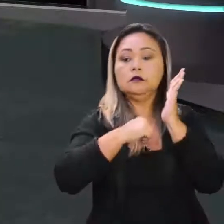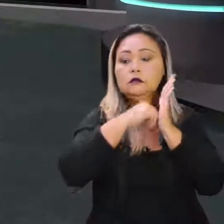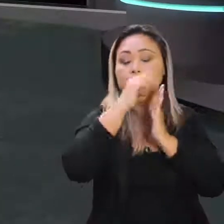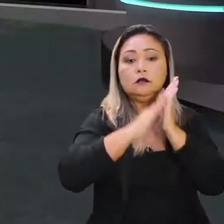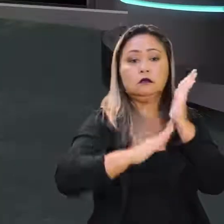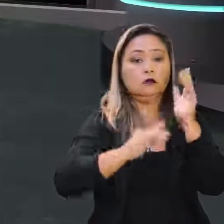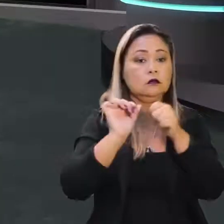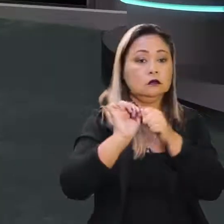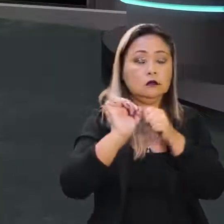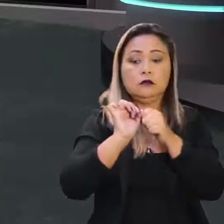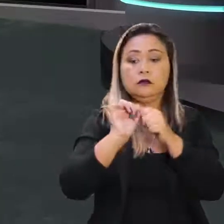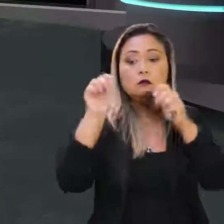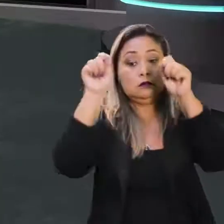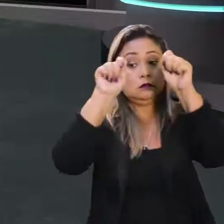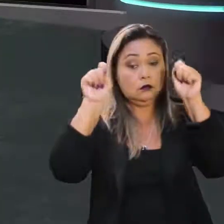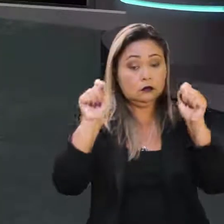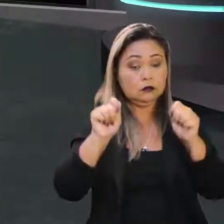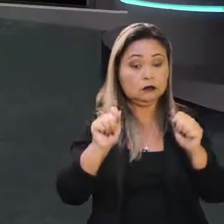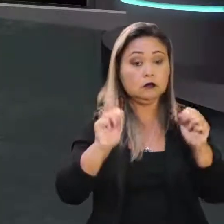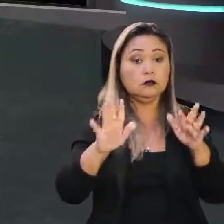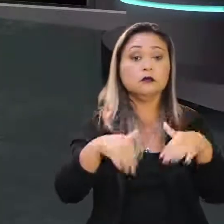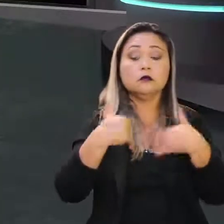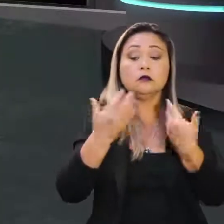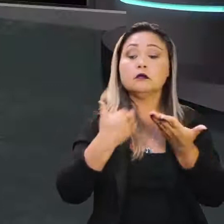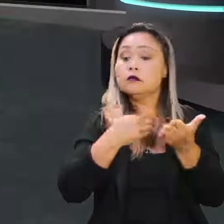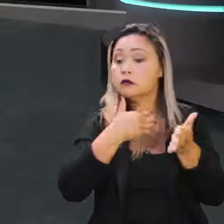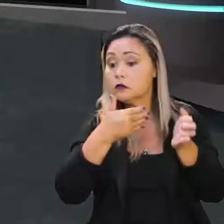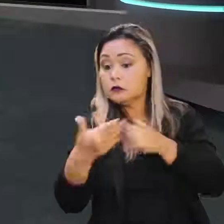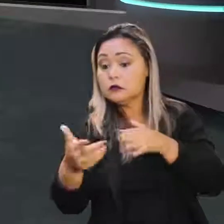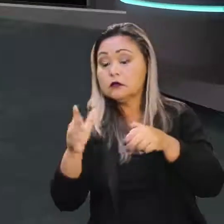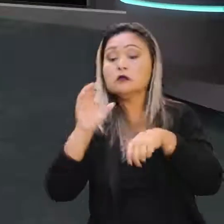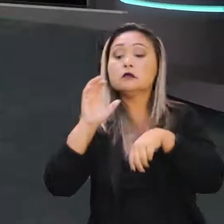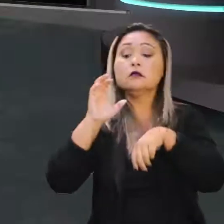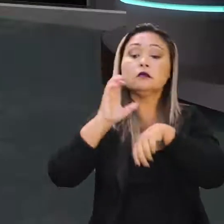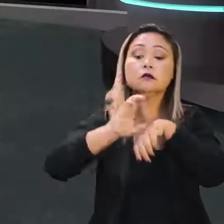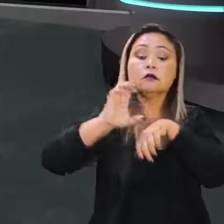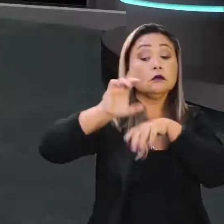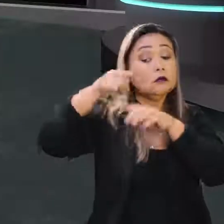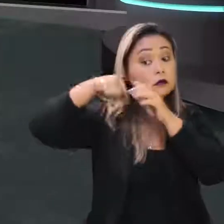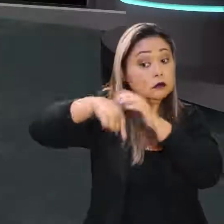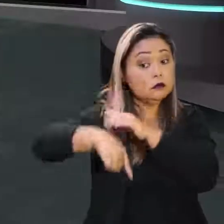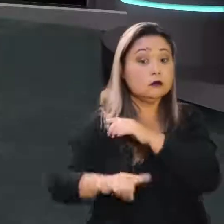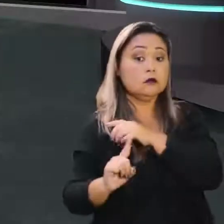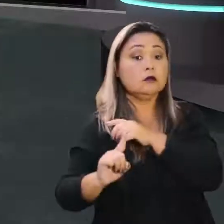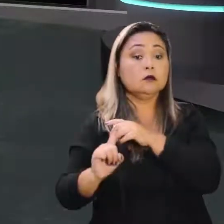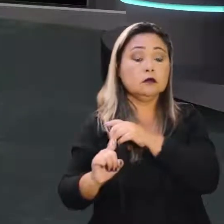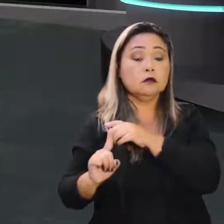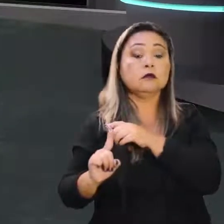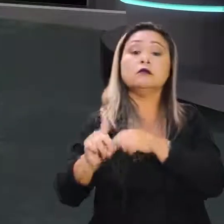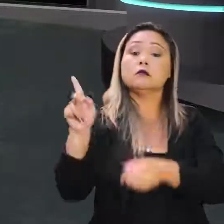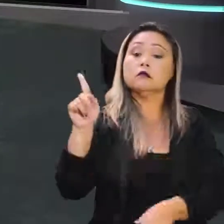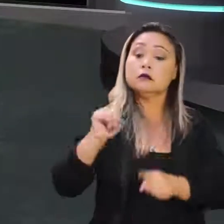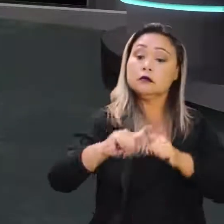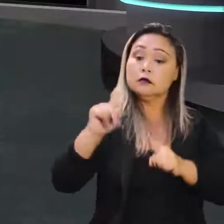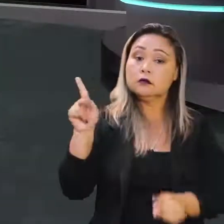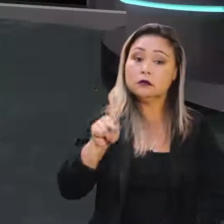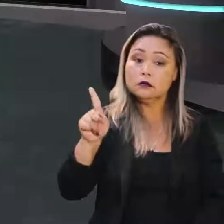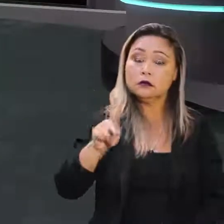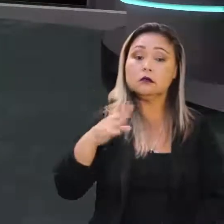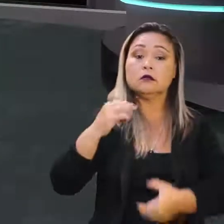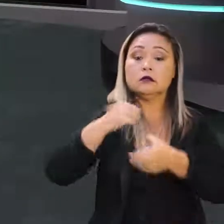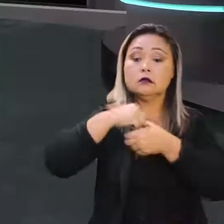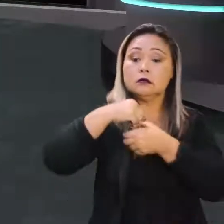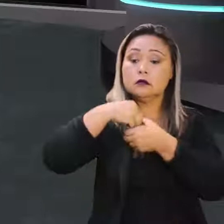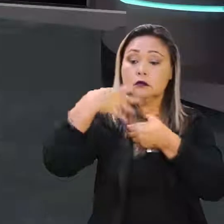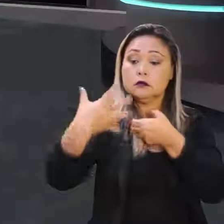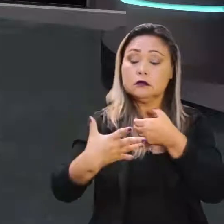sou boa para fazer uma escultura, eu fiz tudo isso durante o curso, mas não aperfeiçoei. Eu sou professora para trabalhar os